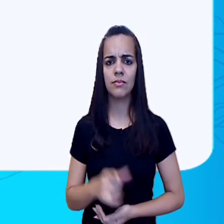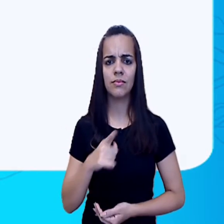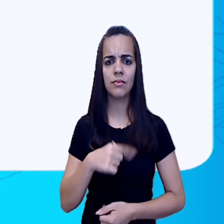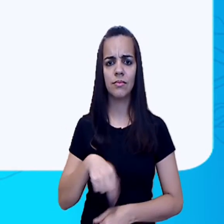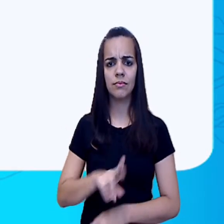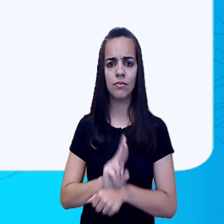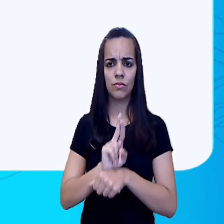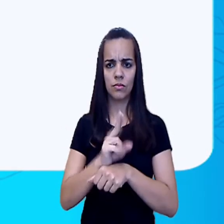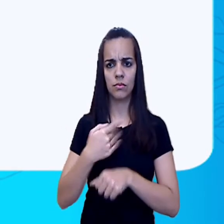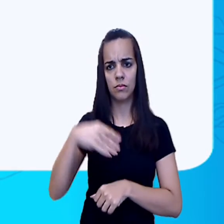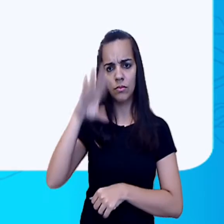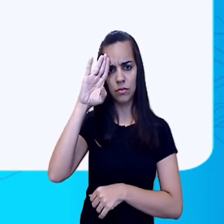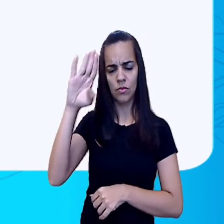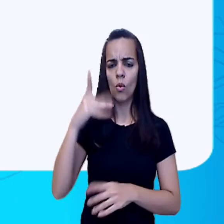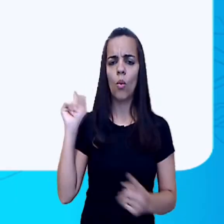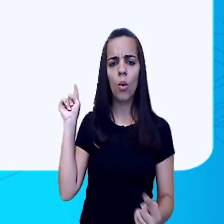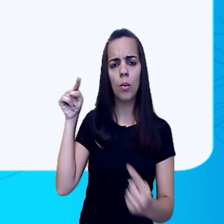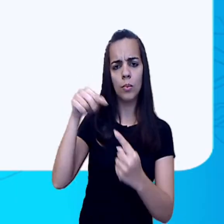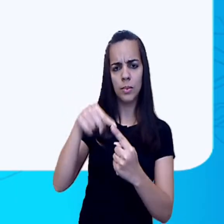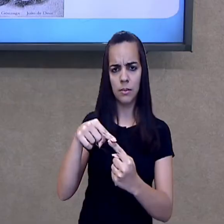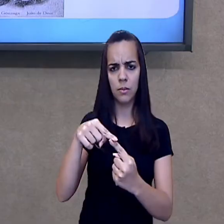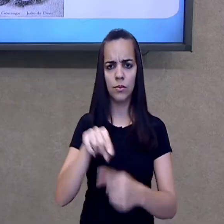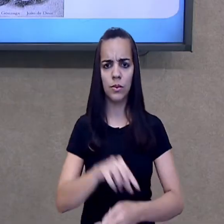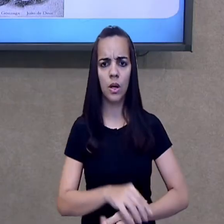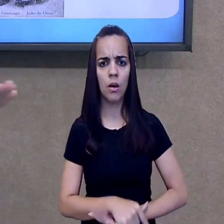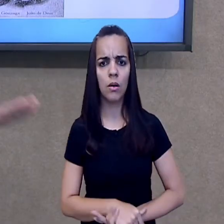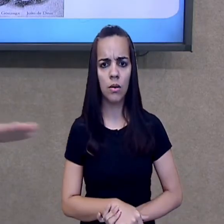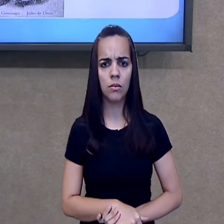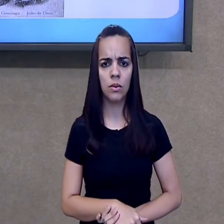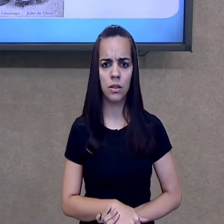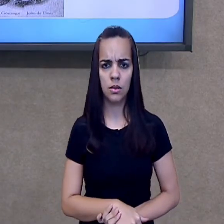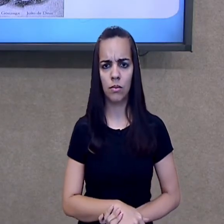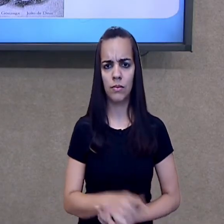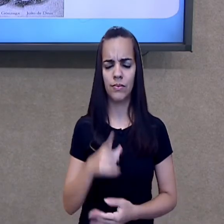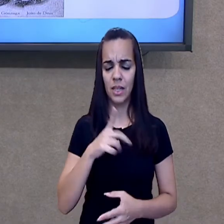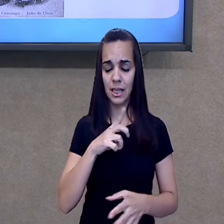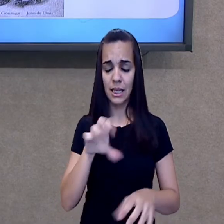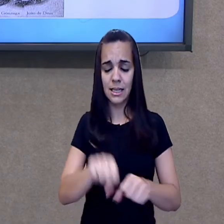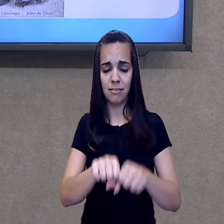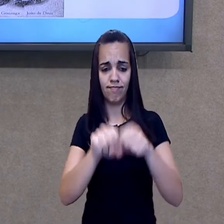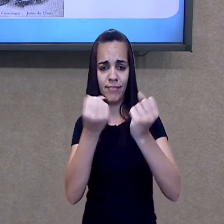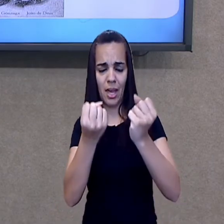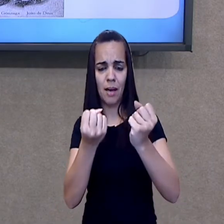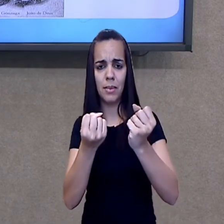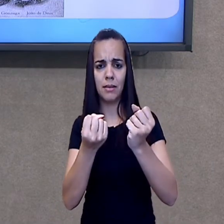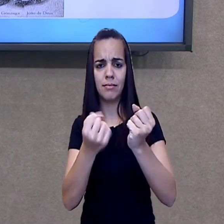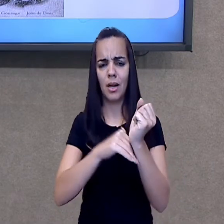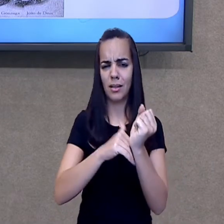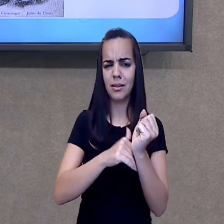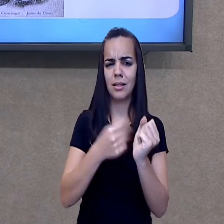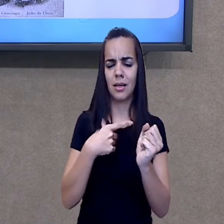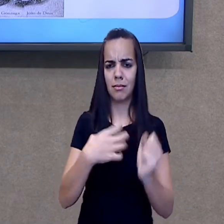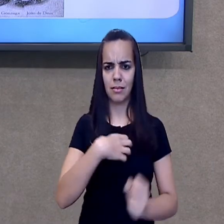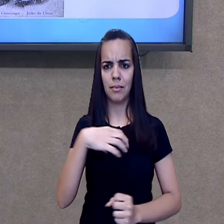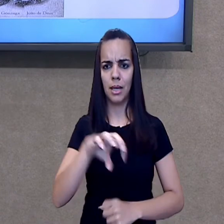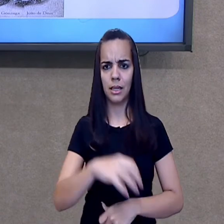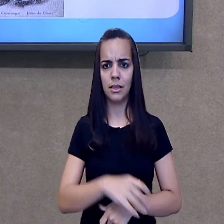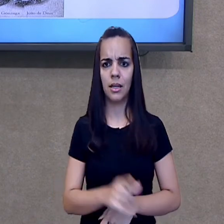foi o principal objetivo aonde se deu a Conjuração Baiana. Líderes da